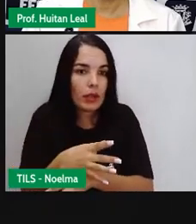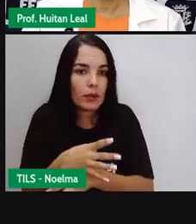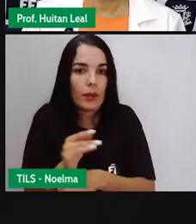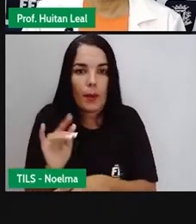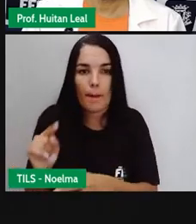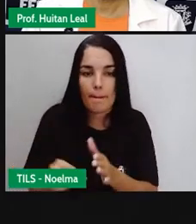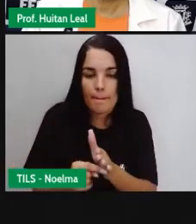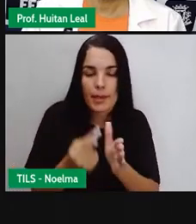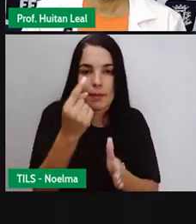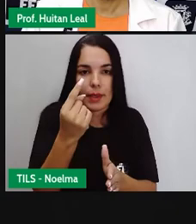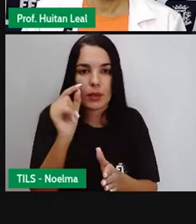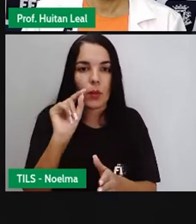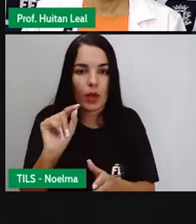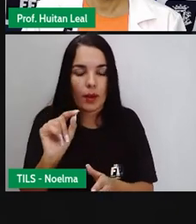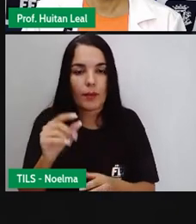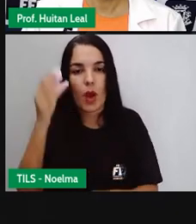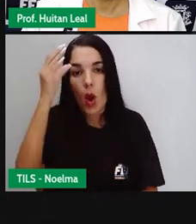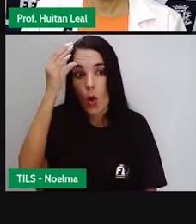Primeiro,